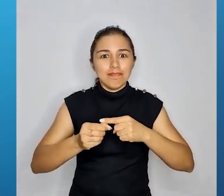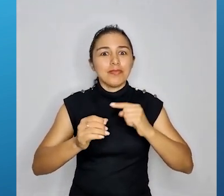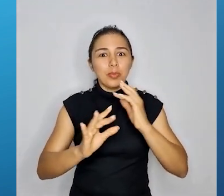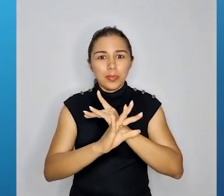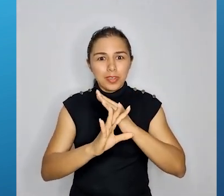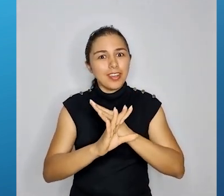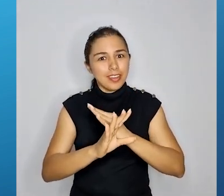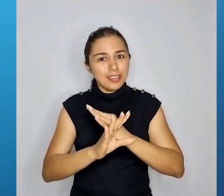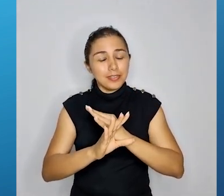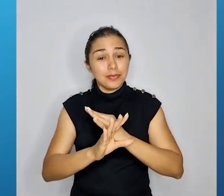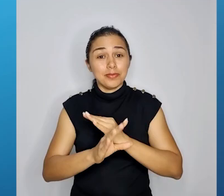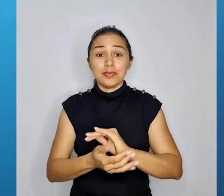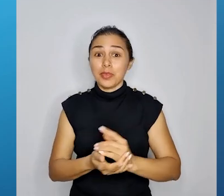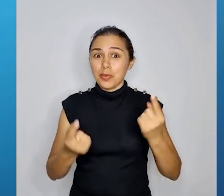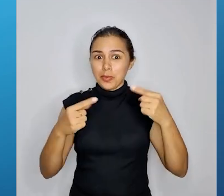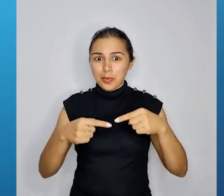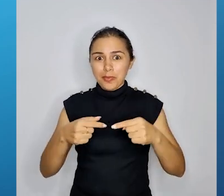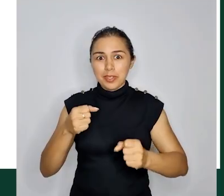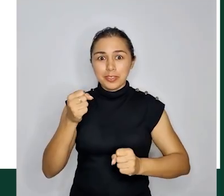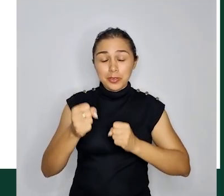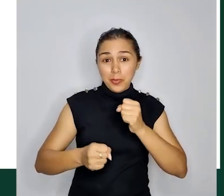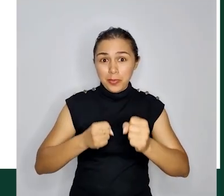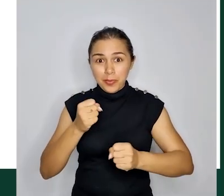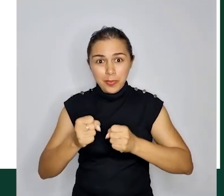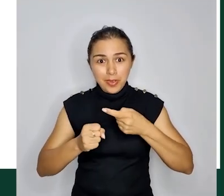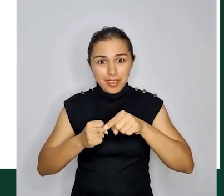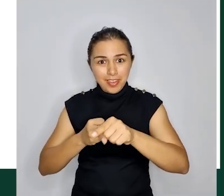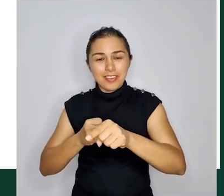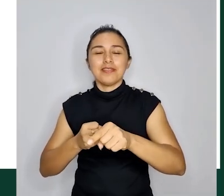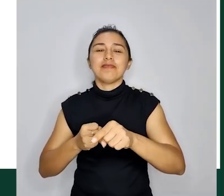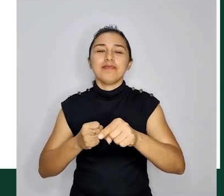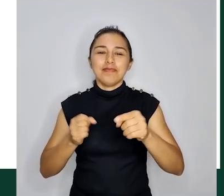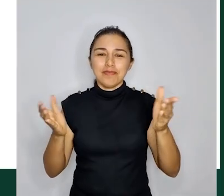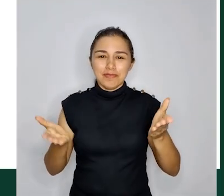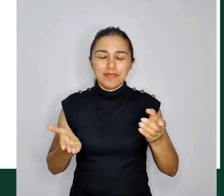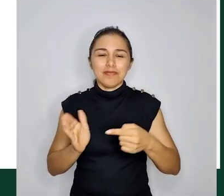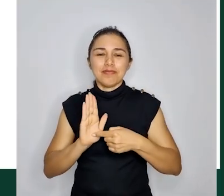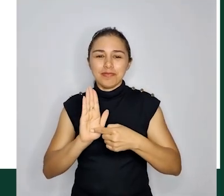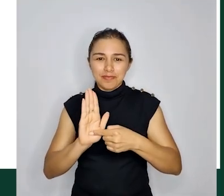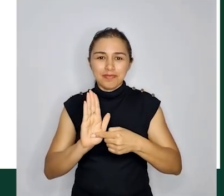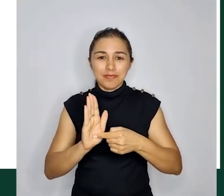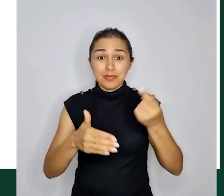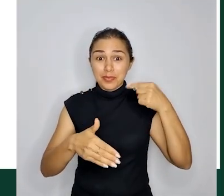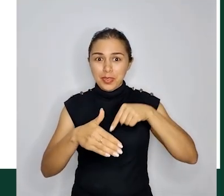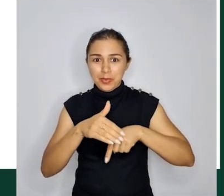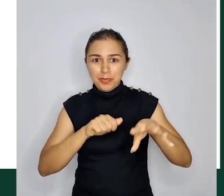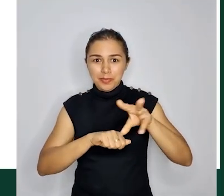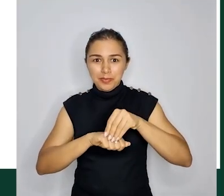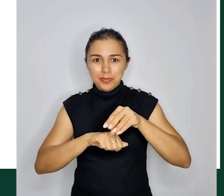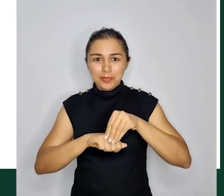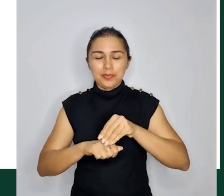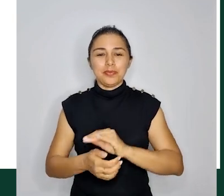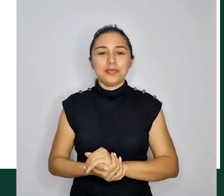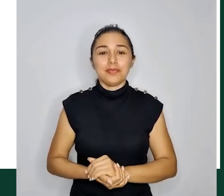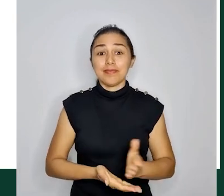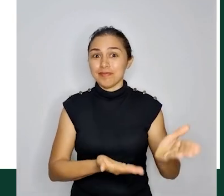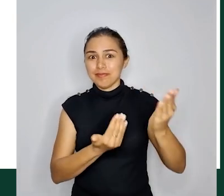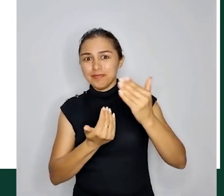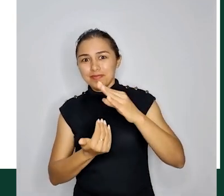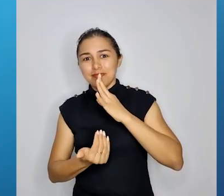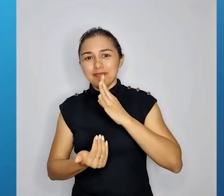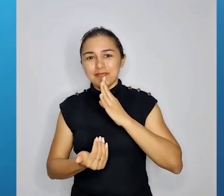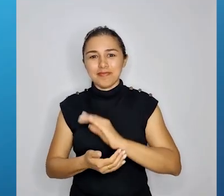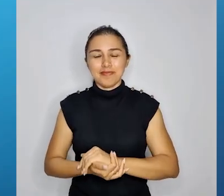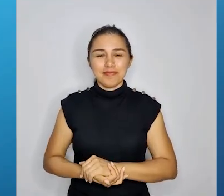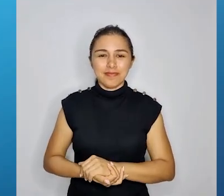daquelas provas de corridas de longa distância? Então, é essa prova que nós vamos abordar na aula de hoje. Vamos lá, vamos